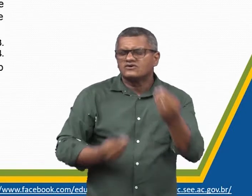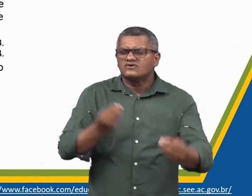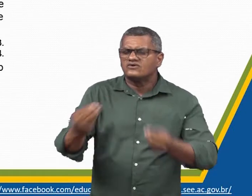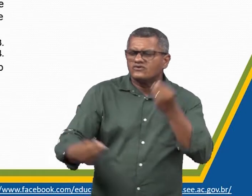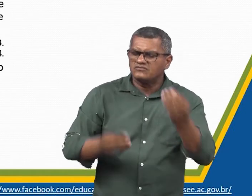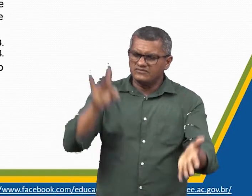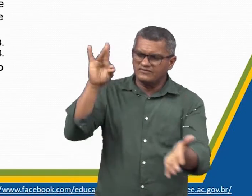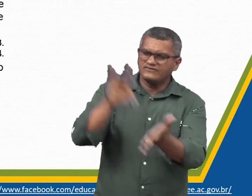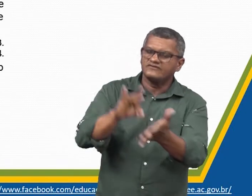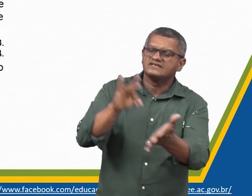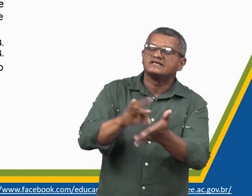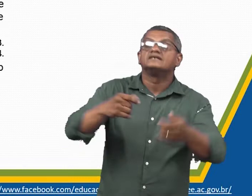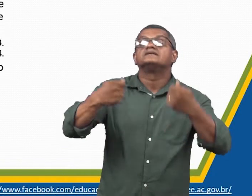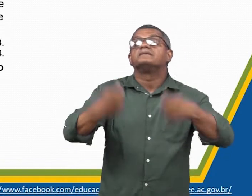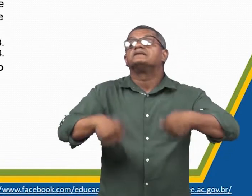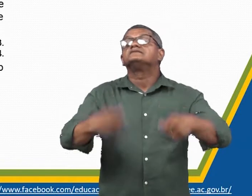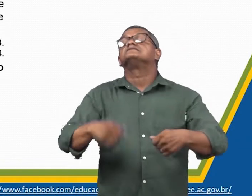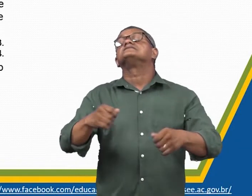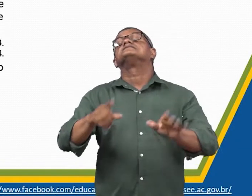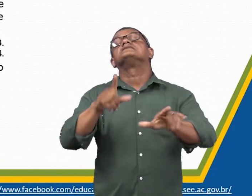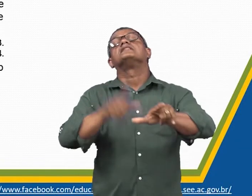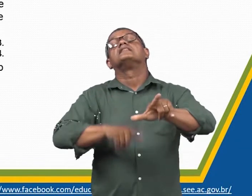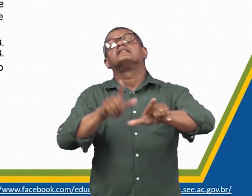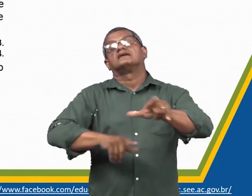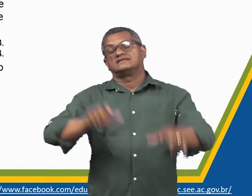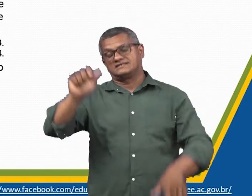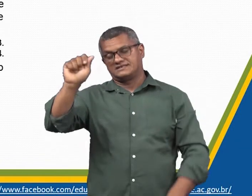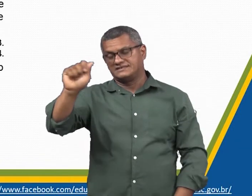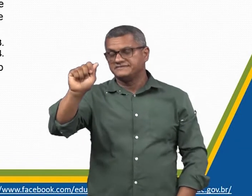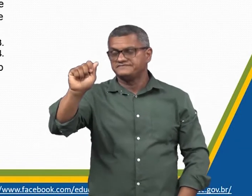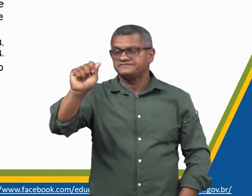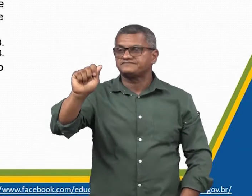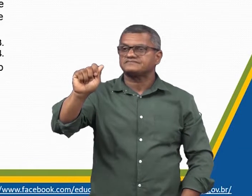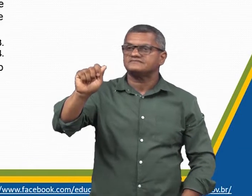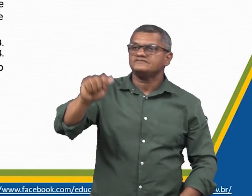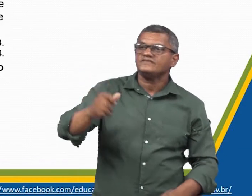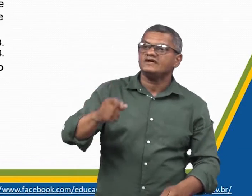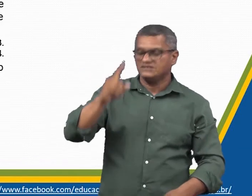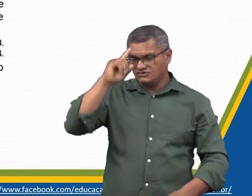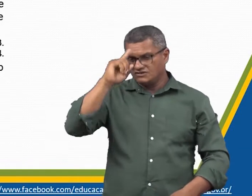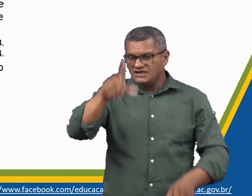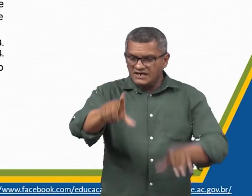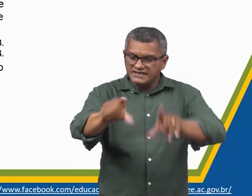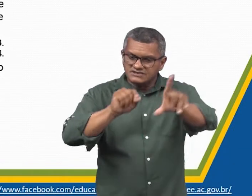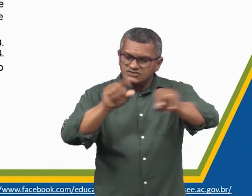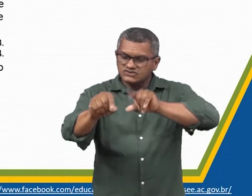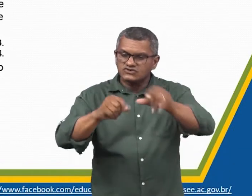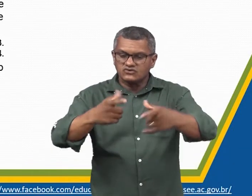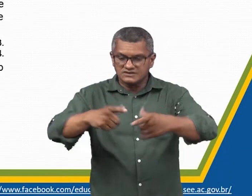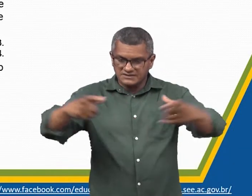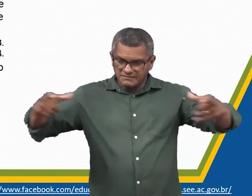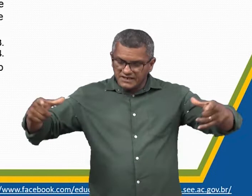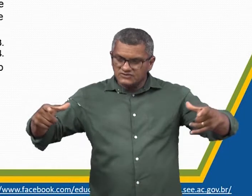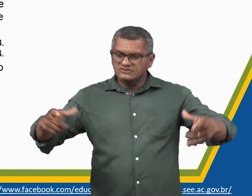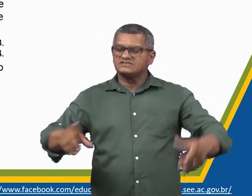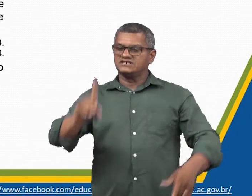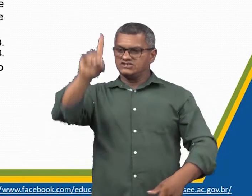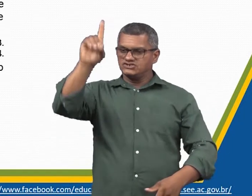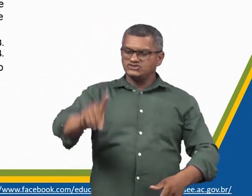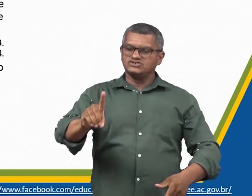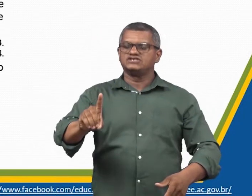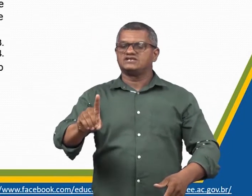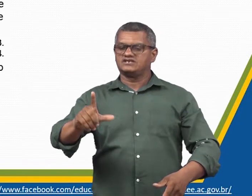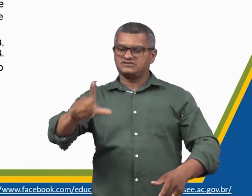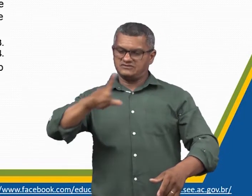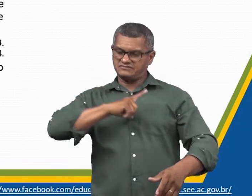imprescindíveis, respectivamente. Letra A decisão da maioria e a uniformização de direitos.